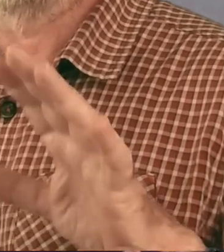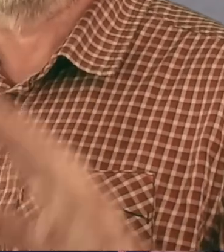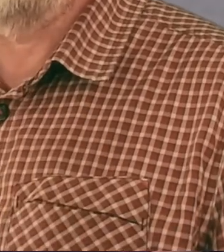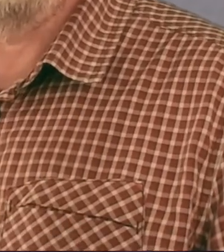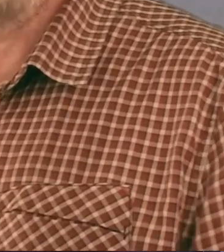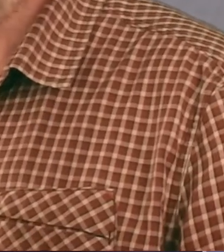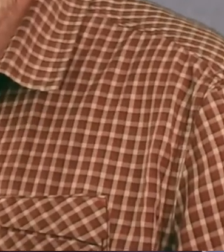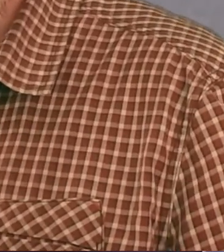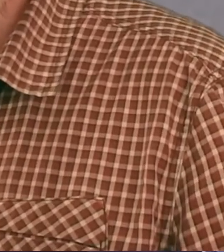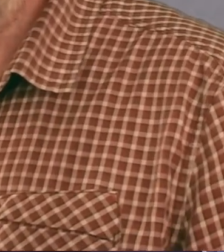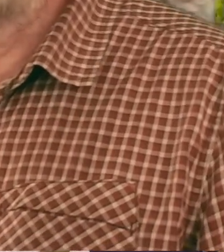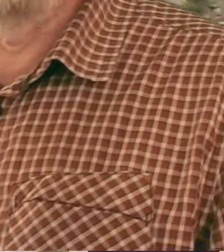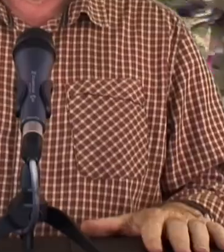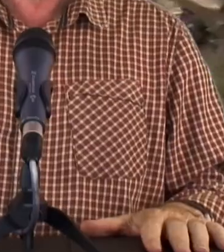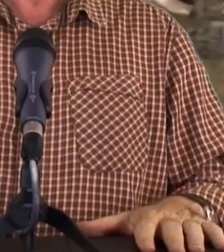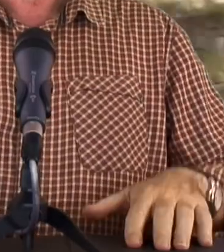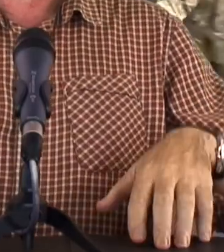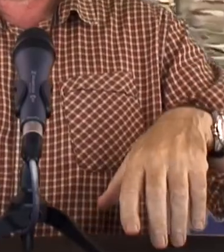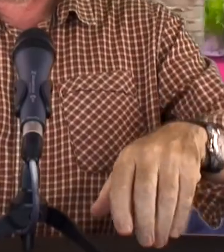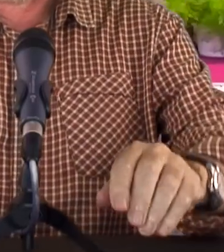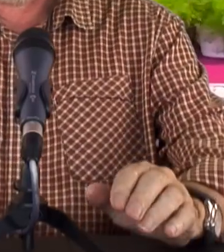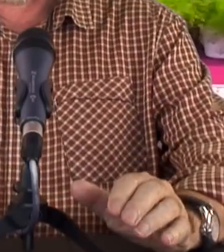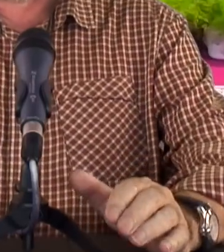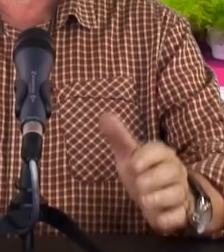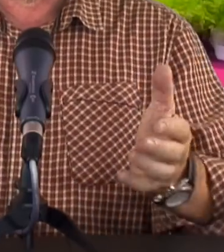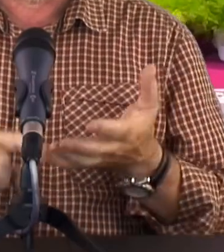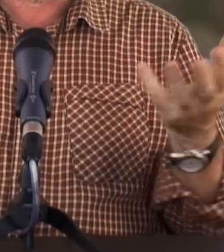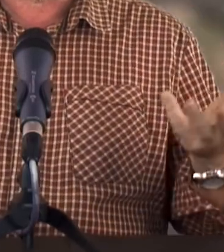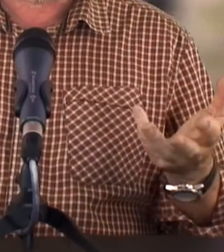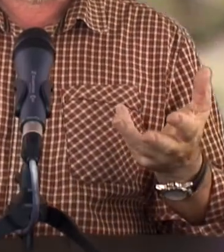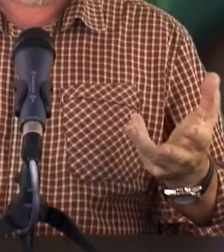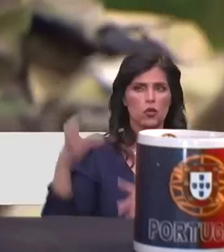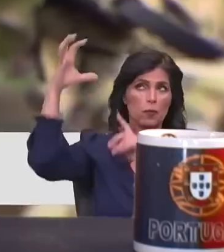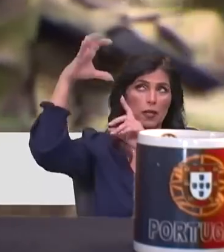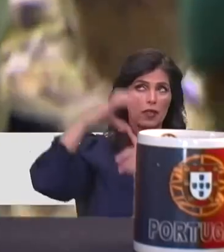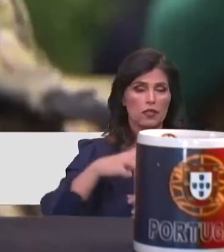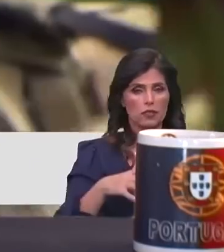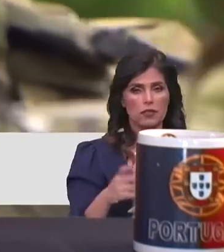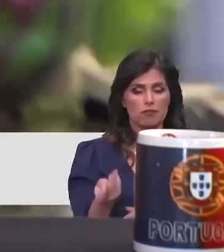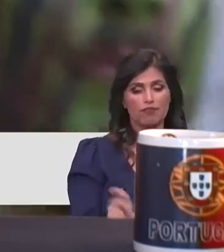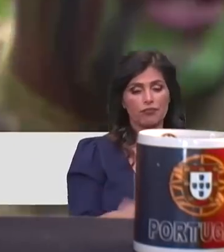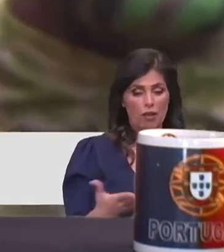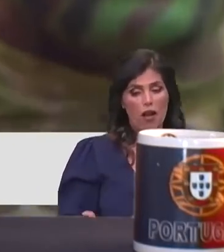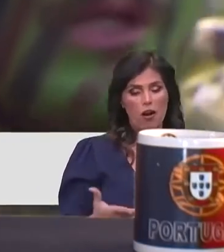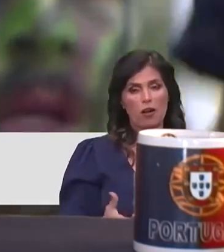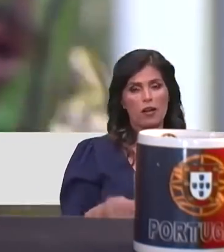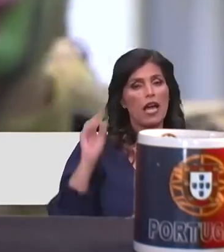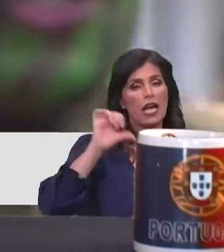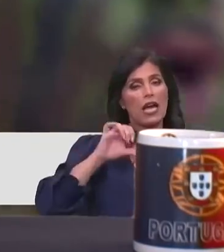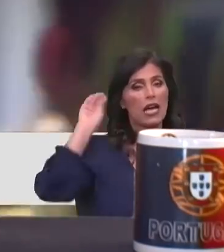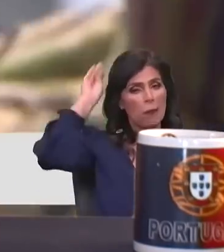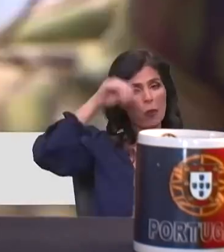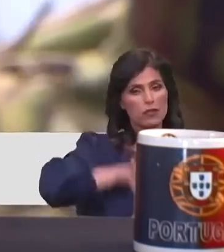a seguir e a pasmar e foi isto a 10 de junho a vaia do galamba a aceitação de costa